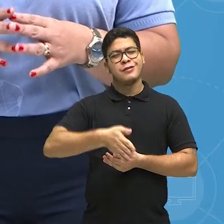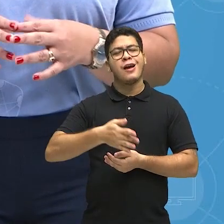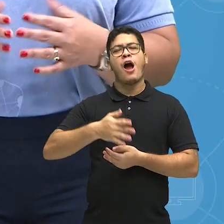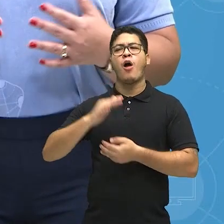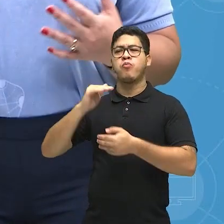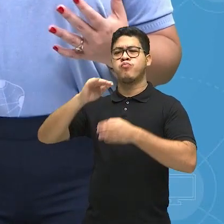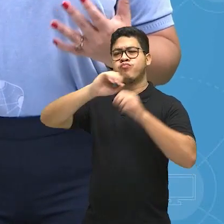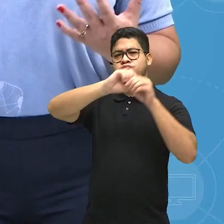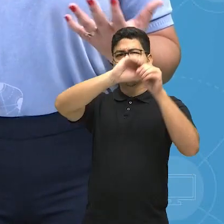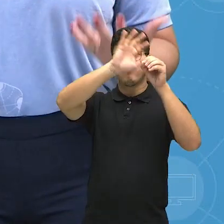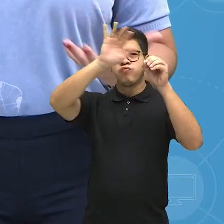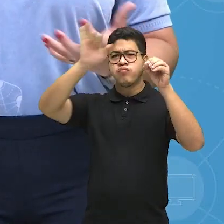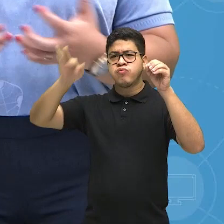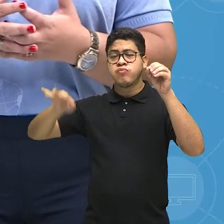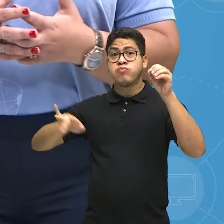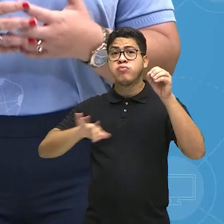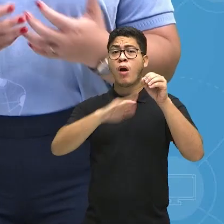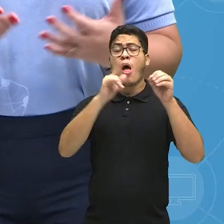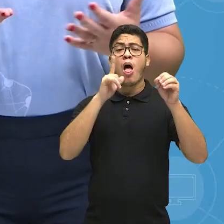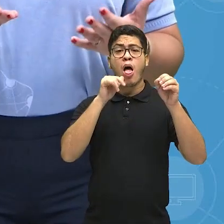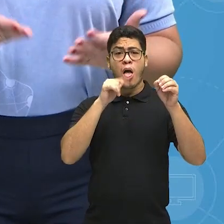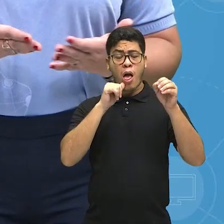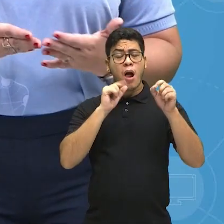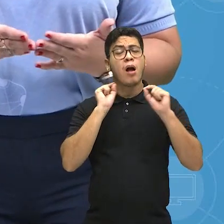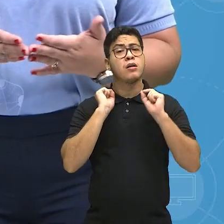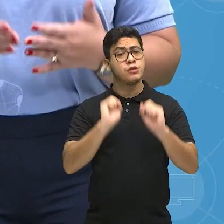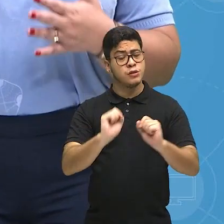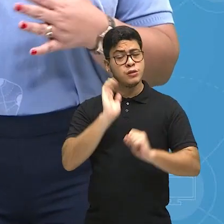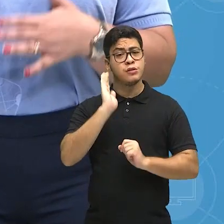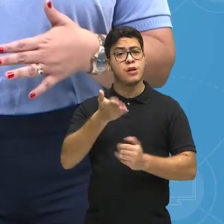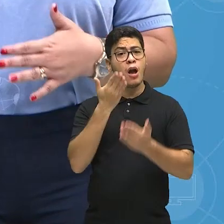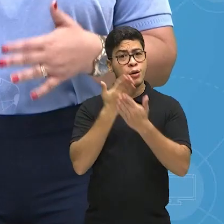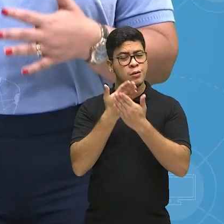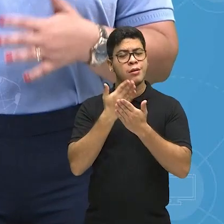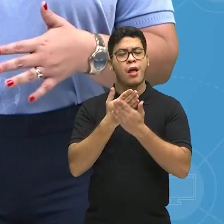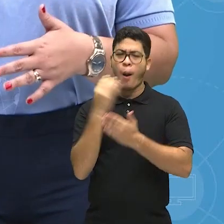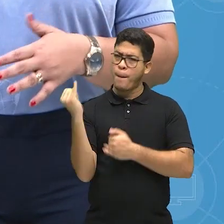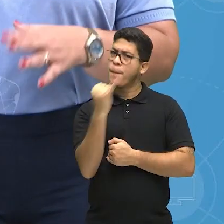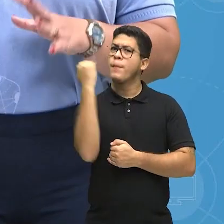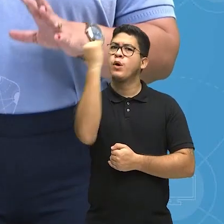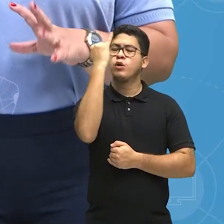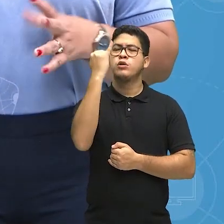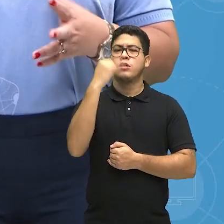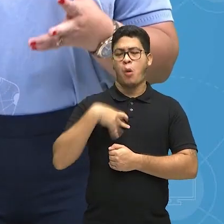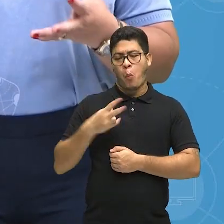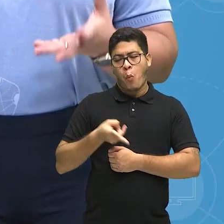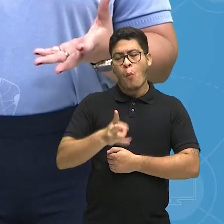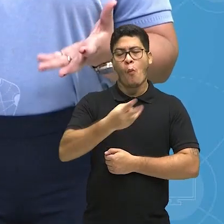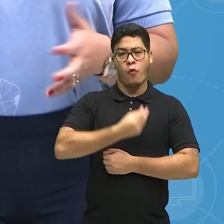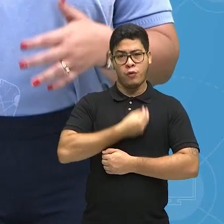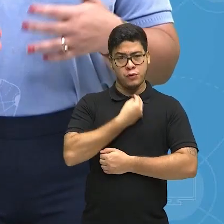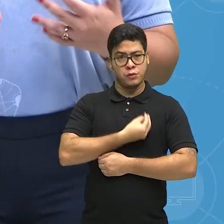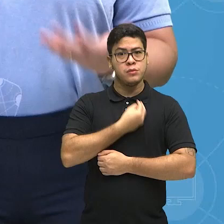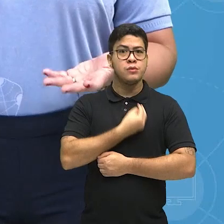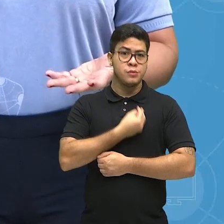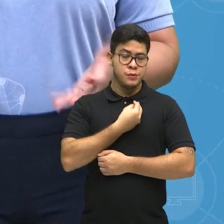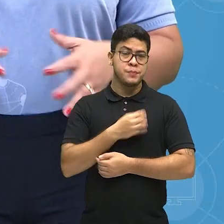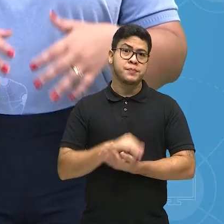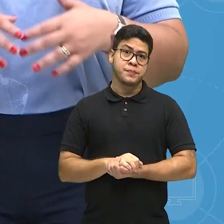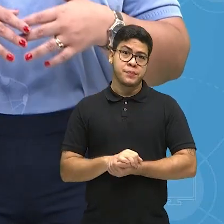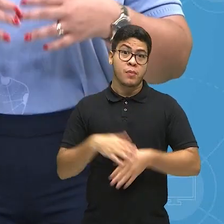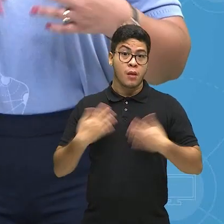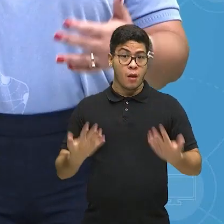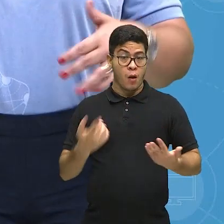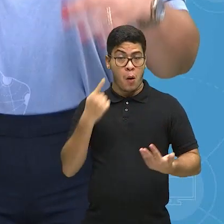gente já sabe que ela é super importante para a manutenção da vida. Então, cuidar, sim, dos cursos da água, além dos